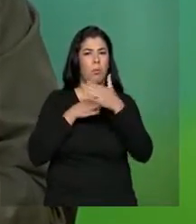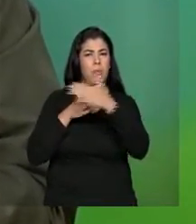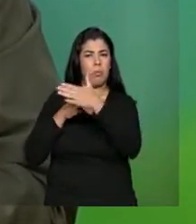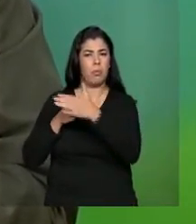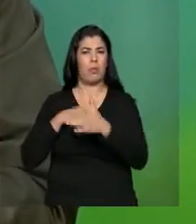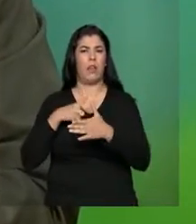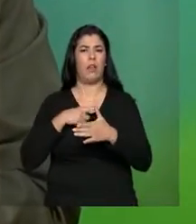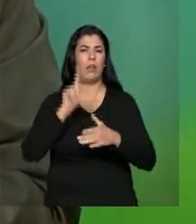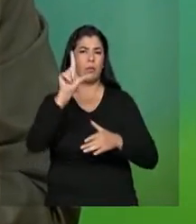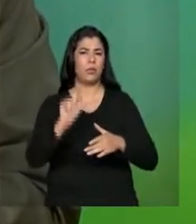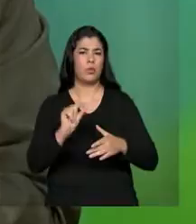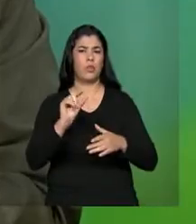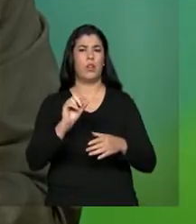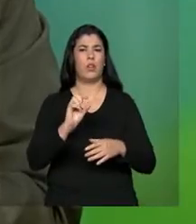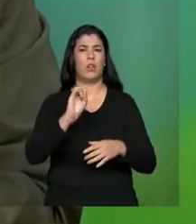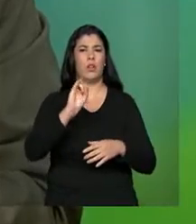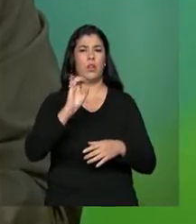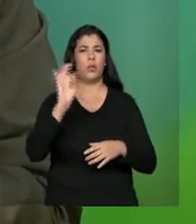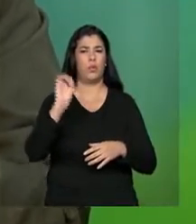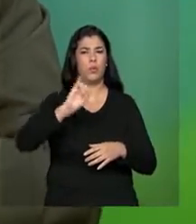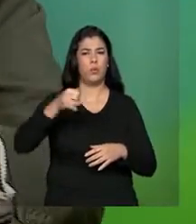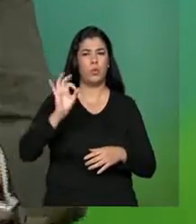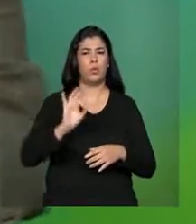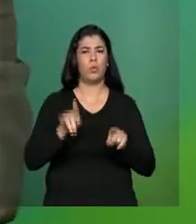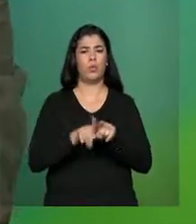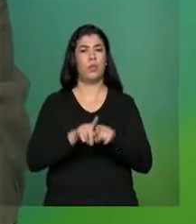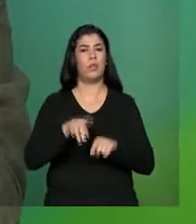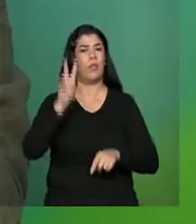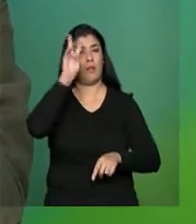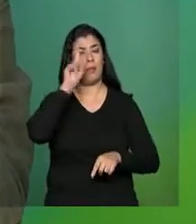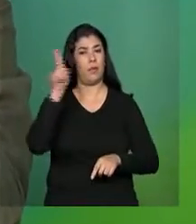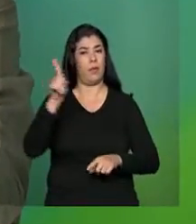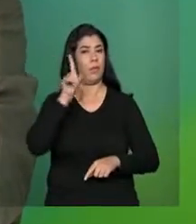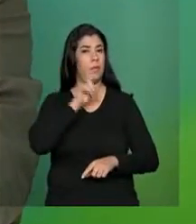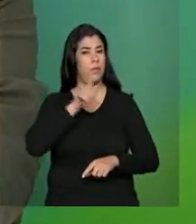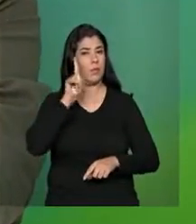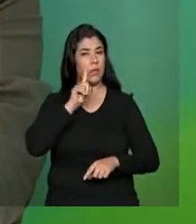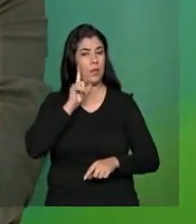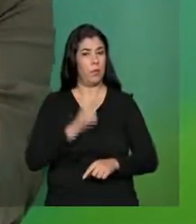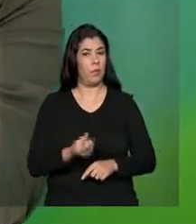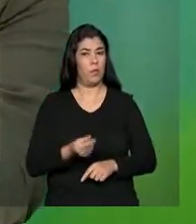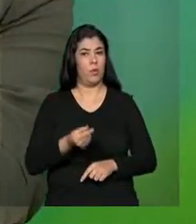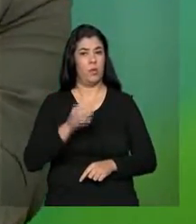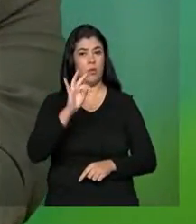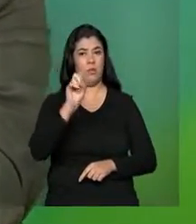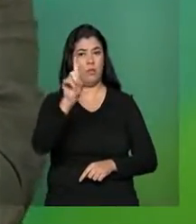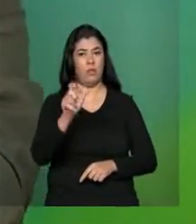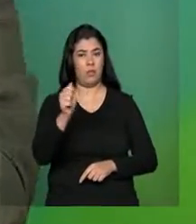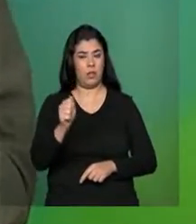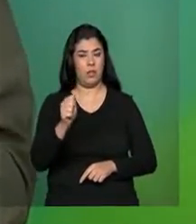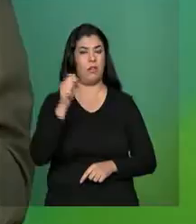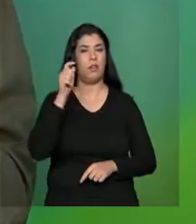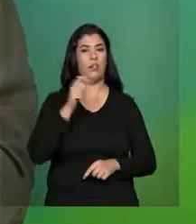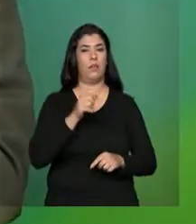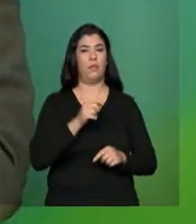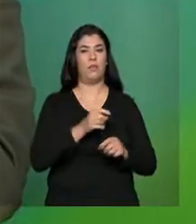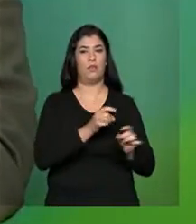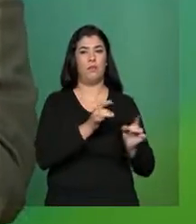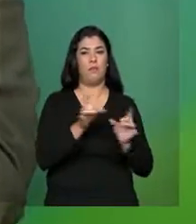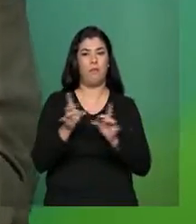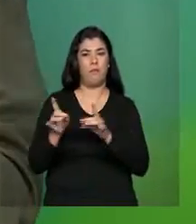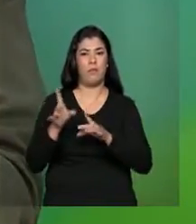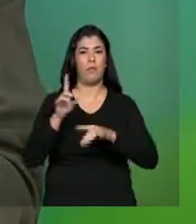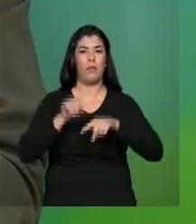tarifárias, e no caso dos Estados Unidos, lembrando que as tarifas de importação lá são muito baixas já, e nós